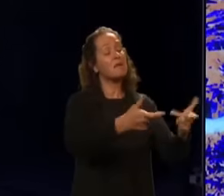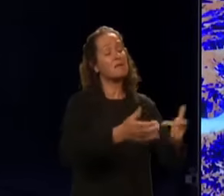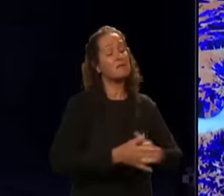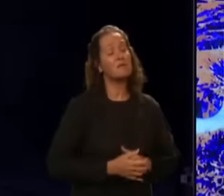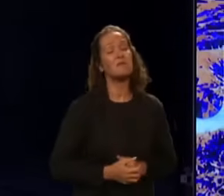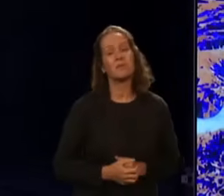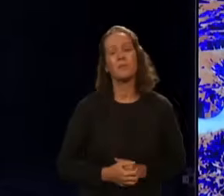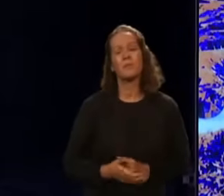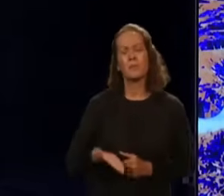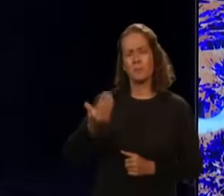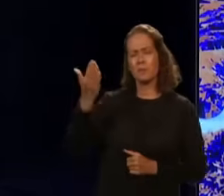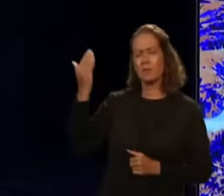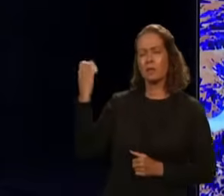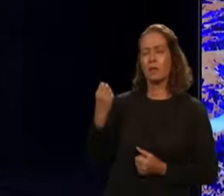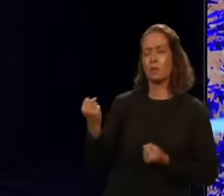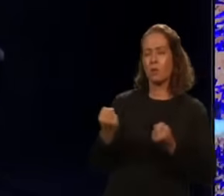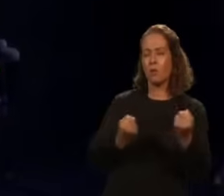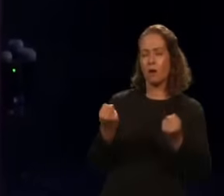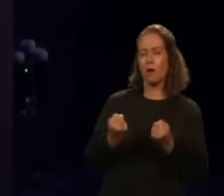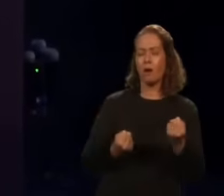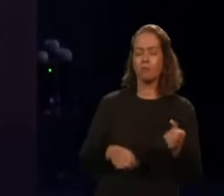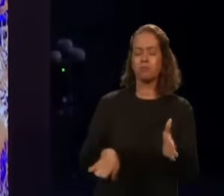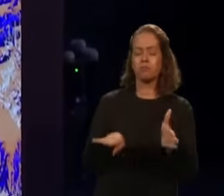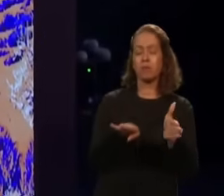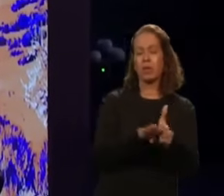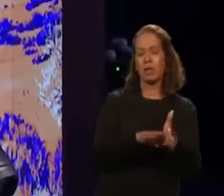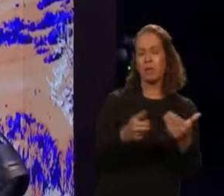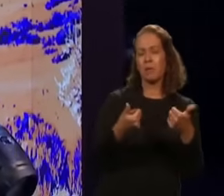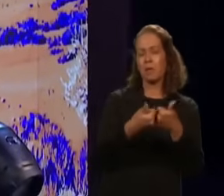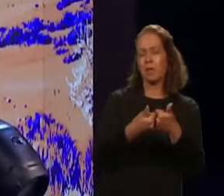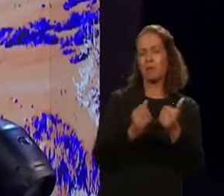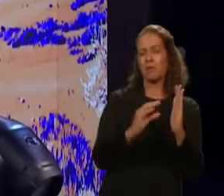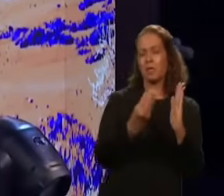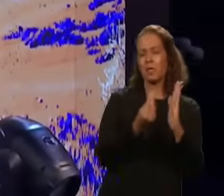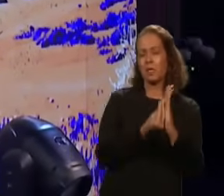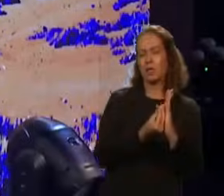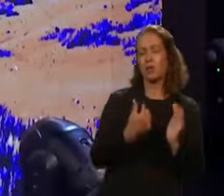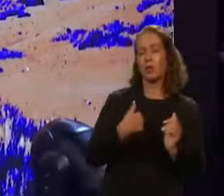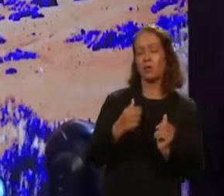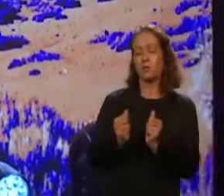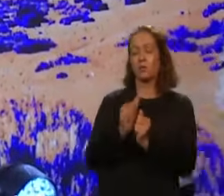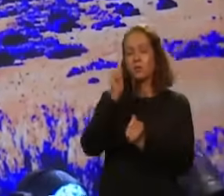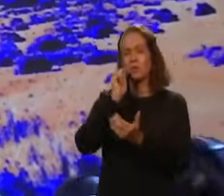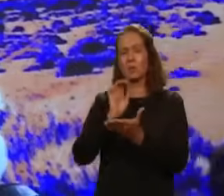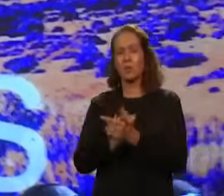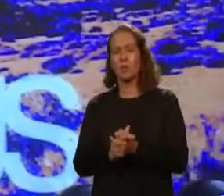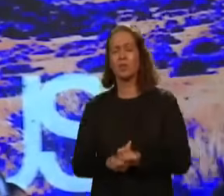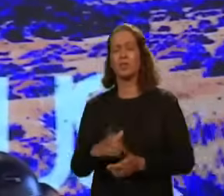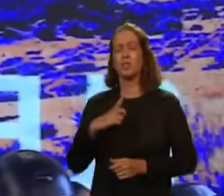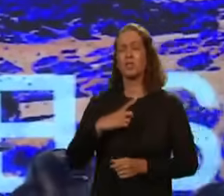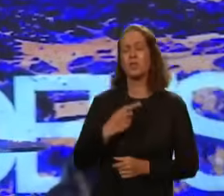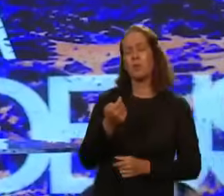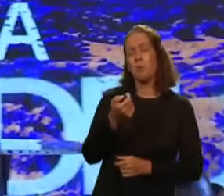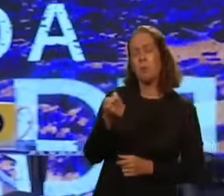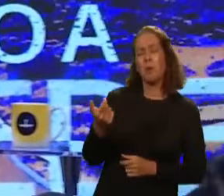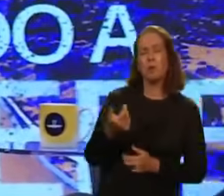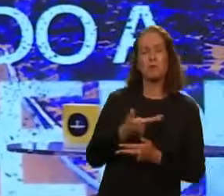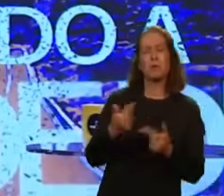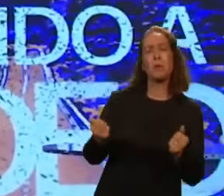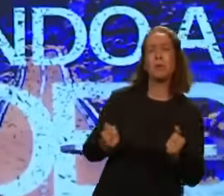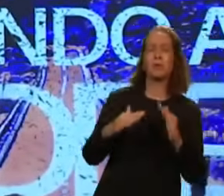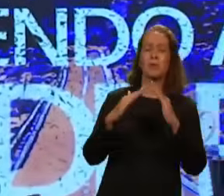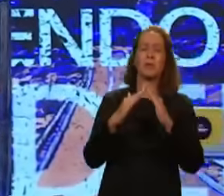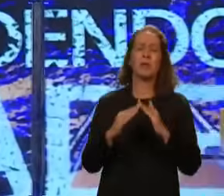igreja. E eu e a Paty tínhamos poucos anos de casados. E a gente não tinha muita coisa. Morava de